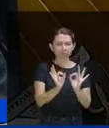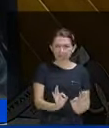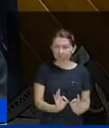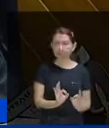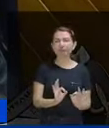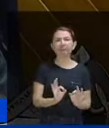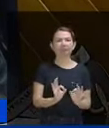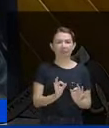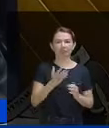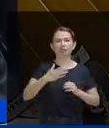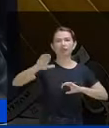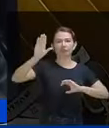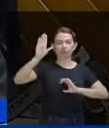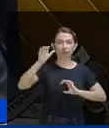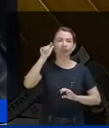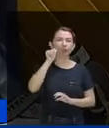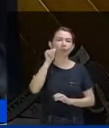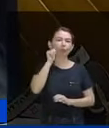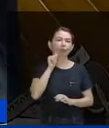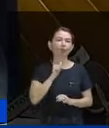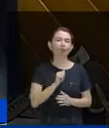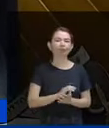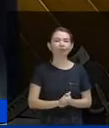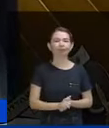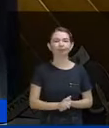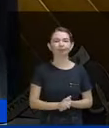candidaturas femininas, como no caso.